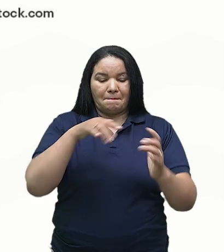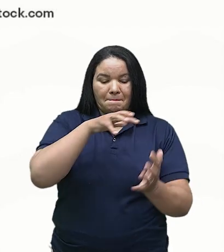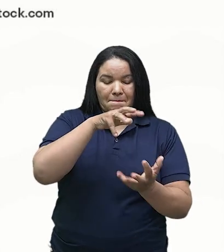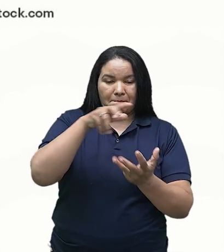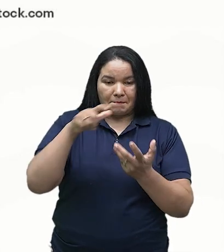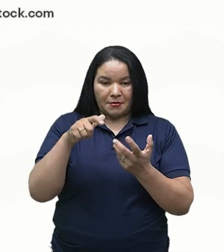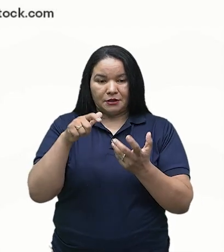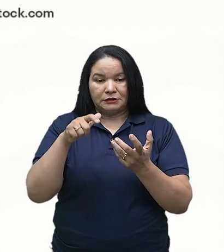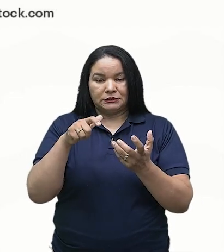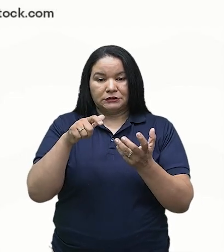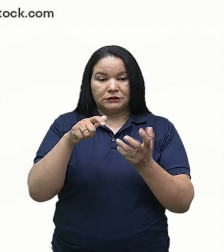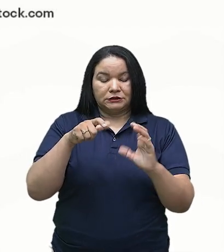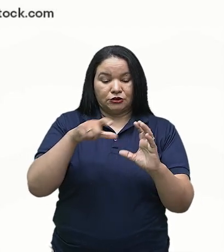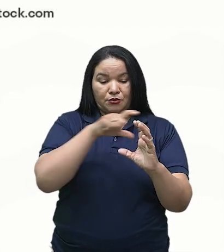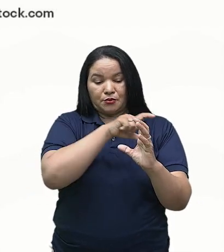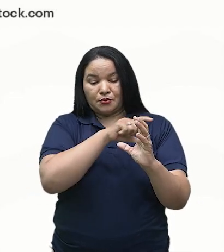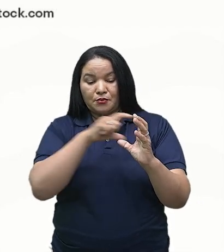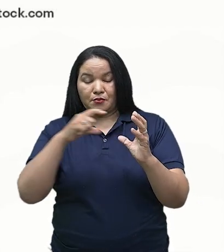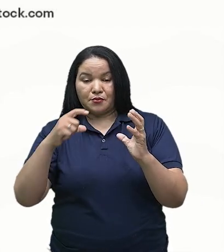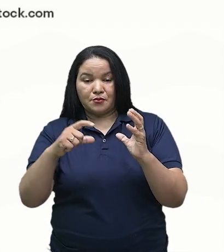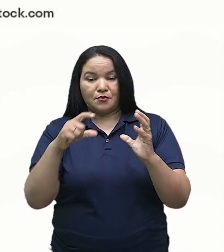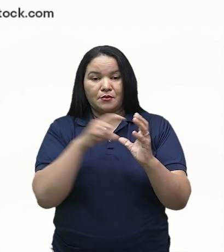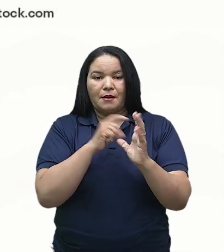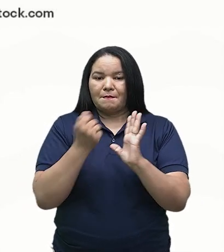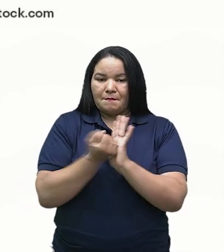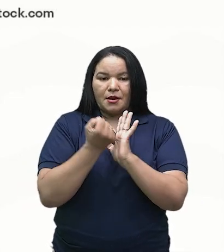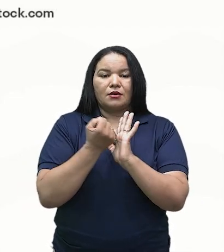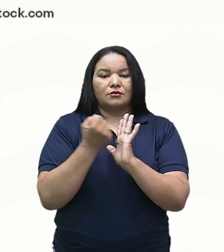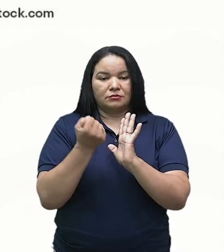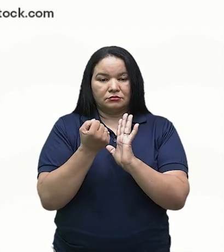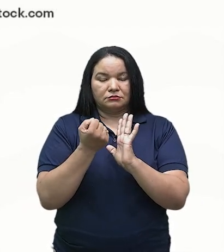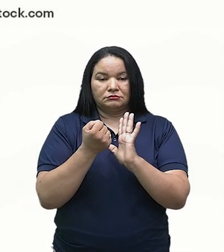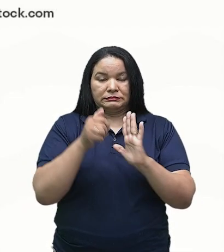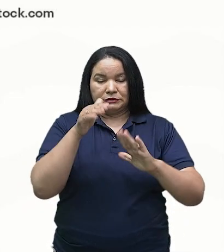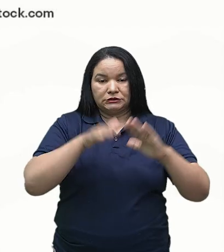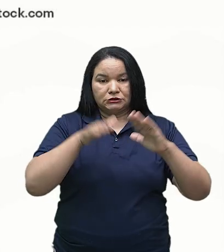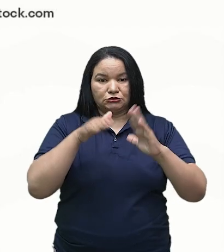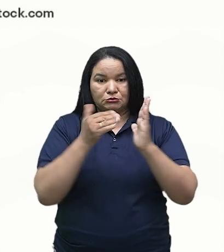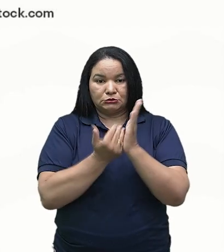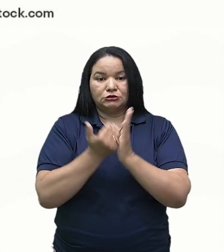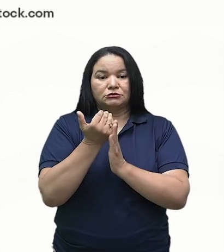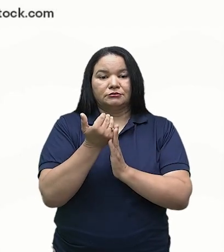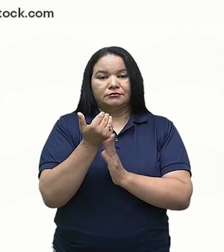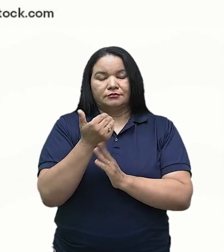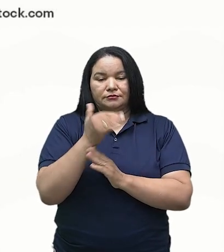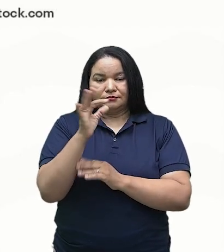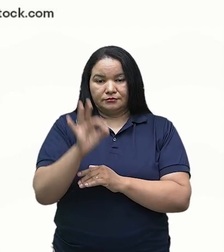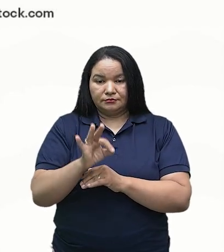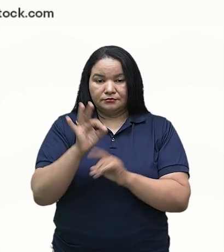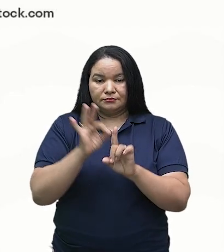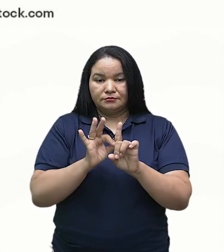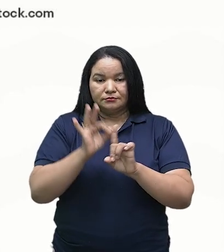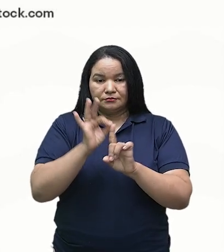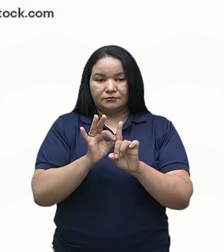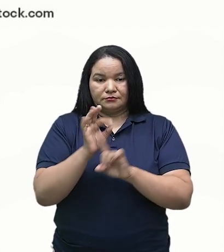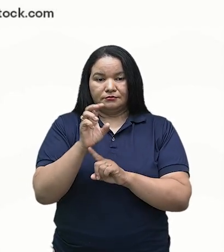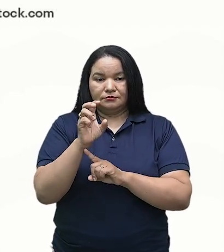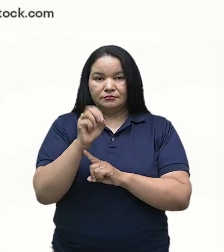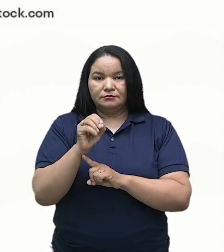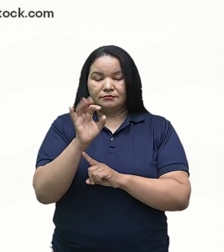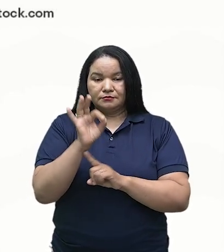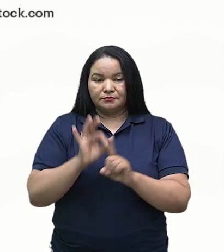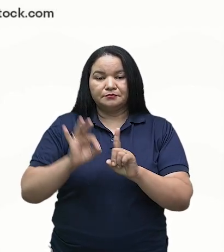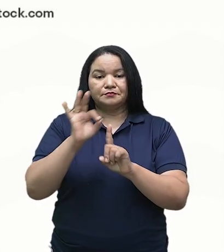essa faixa central, que marcou as maiores médias de temperatura, chegando aí cerca de 50 graus Celsius.